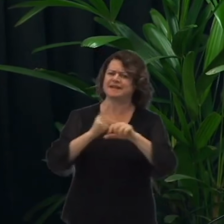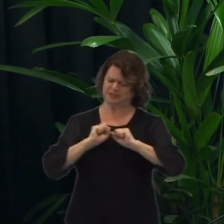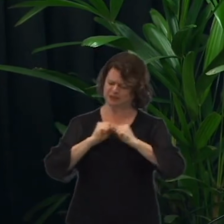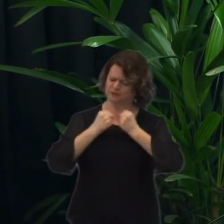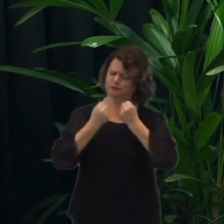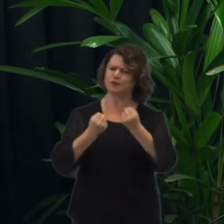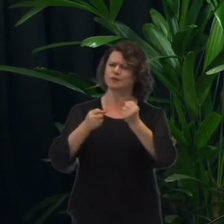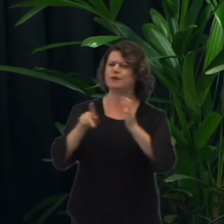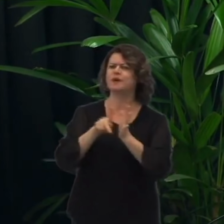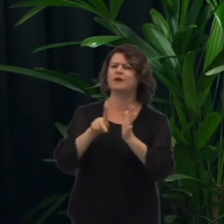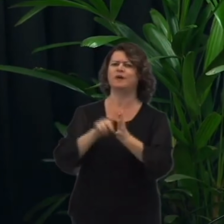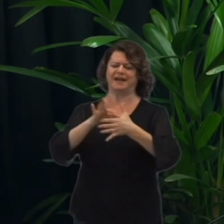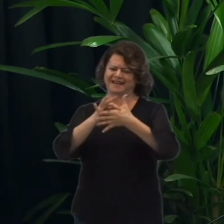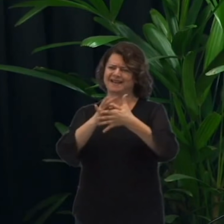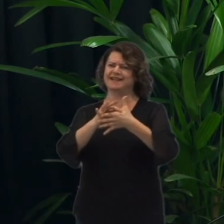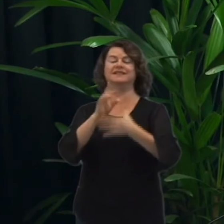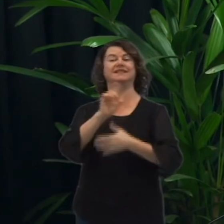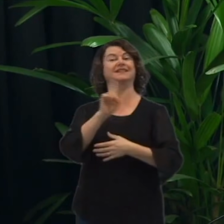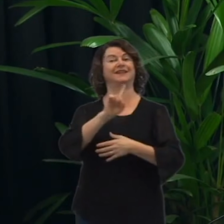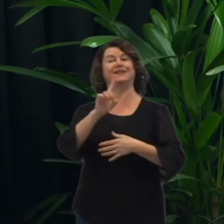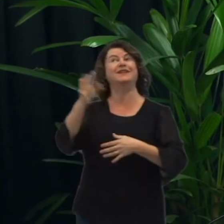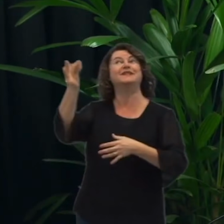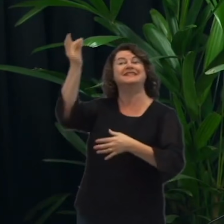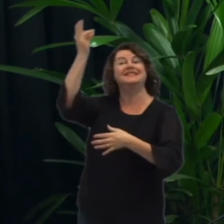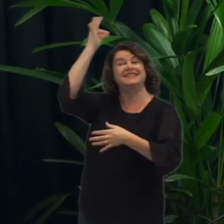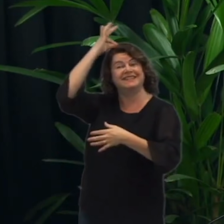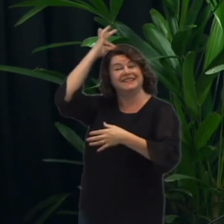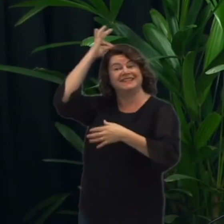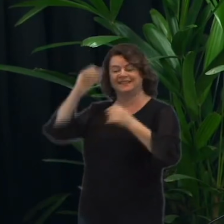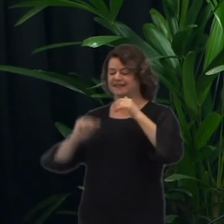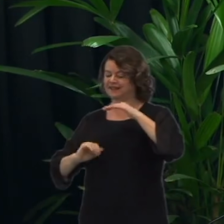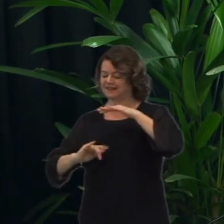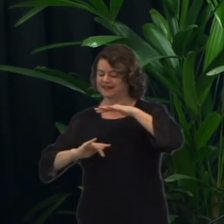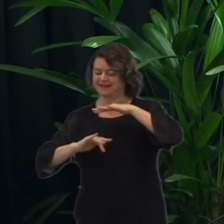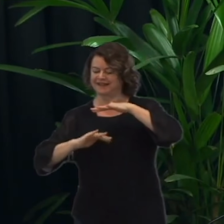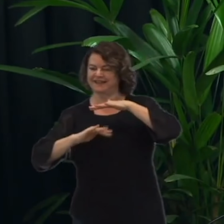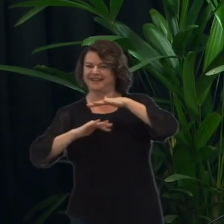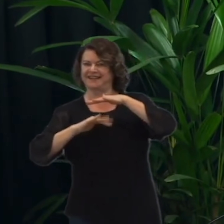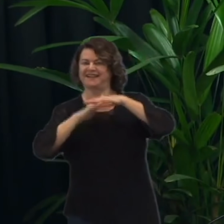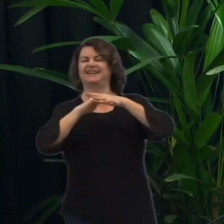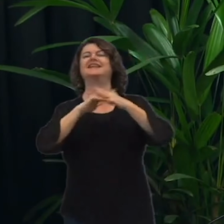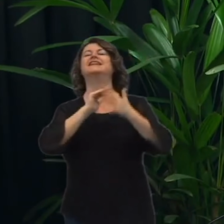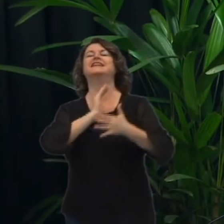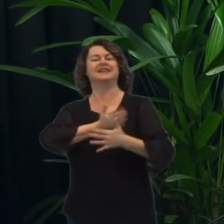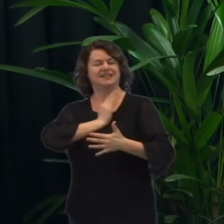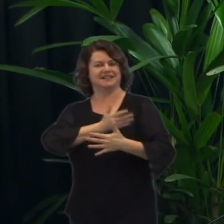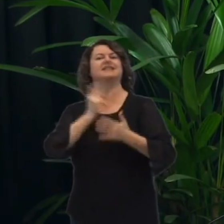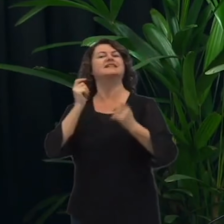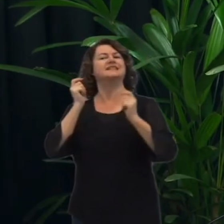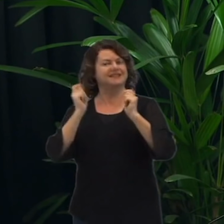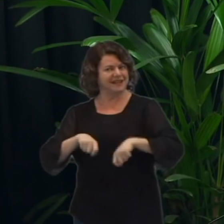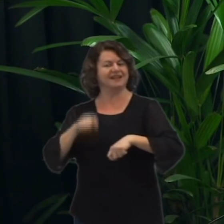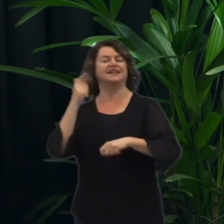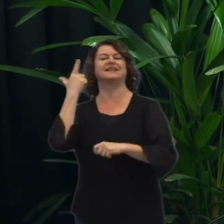ser mansos, mas pela capacitação do Espírito Santo em nossas vidas. Jesus mesmo, ele era